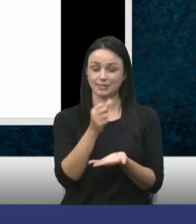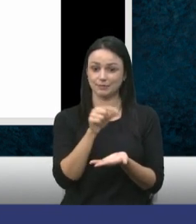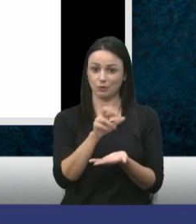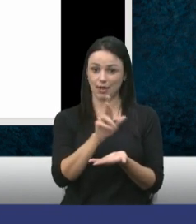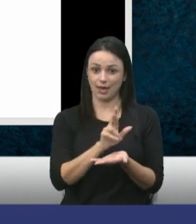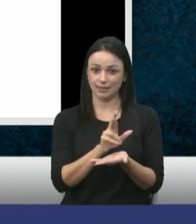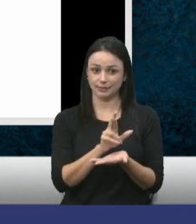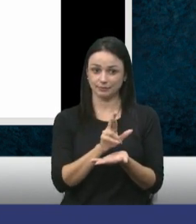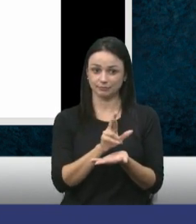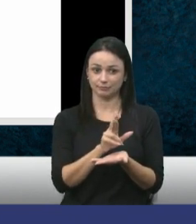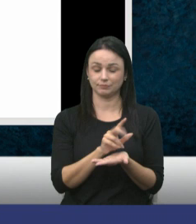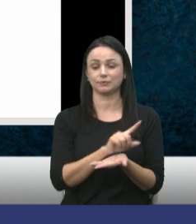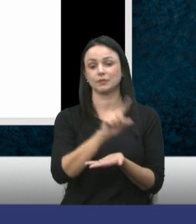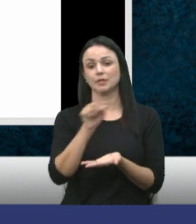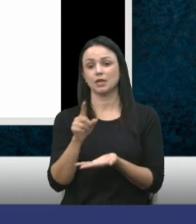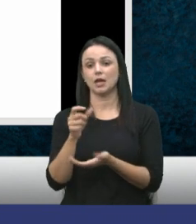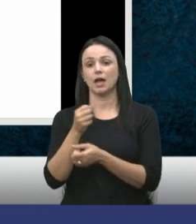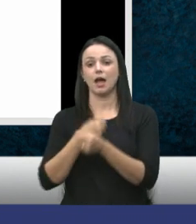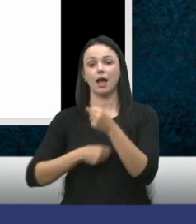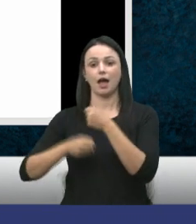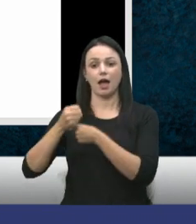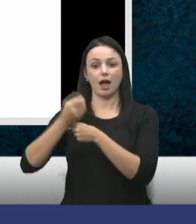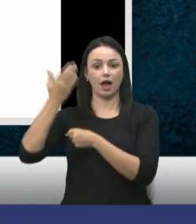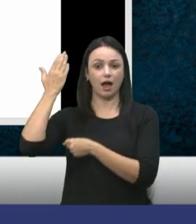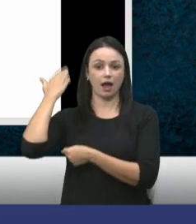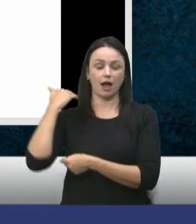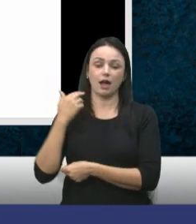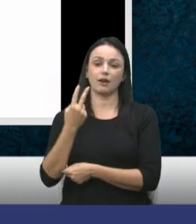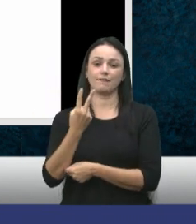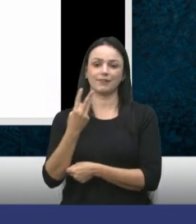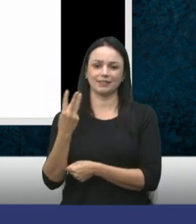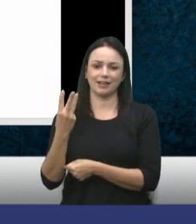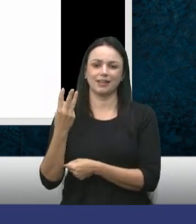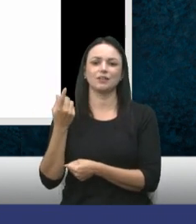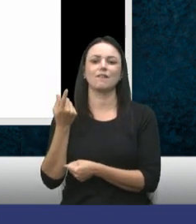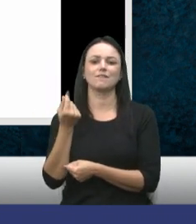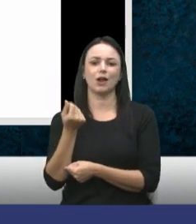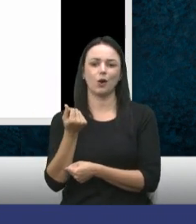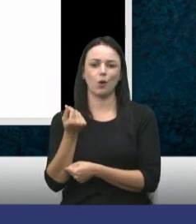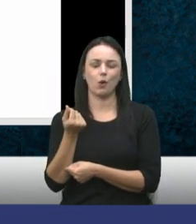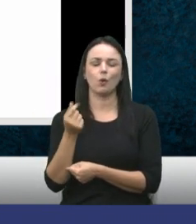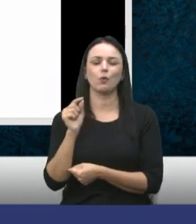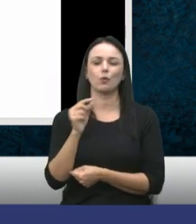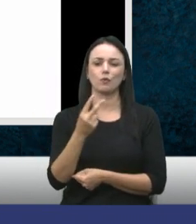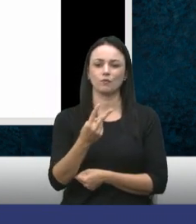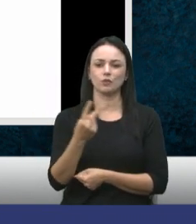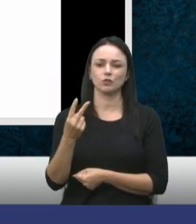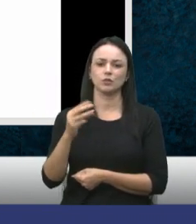22.026.000, sendo que em 2023 o valor empenhado naquela época era de R$